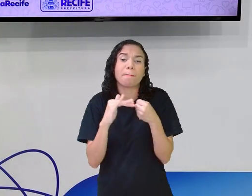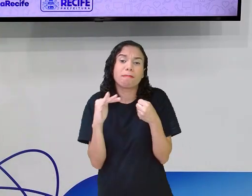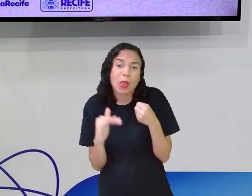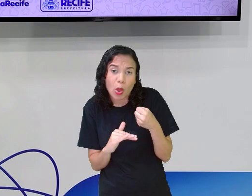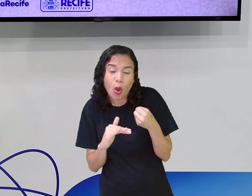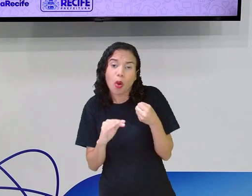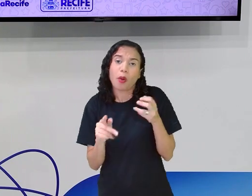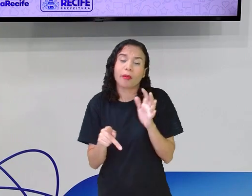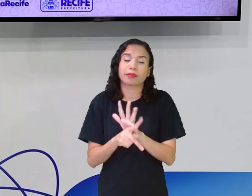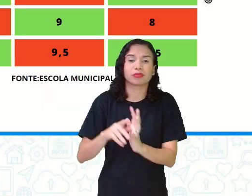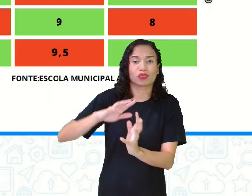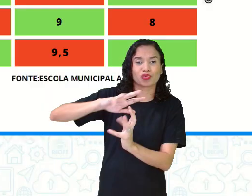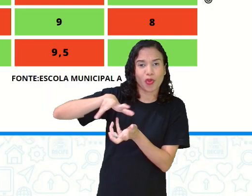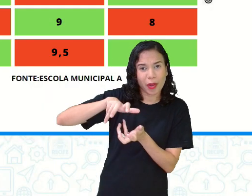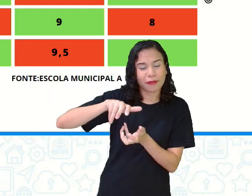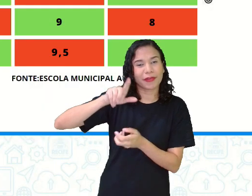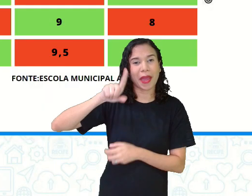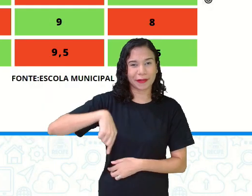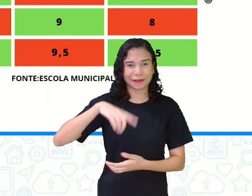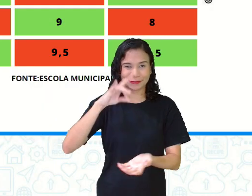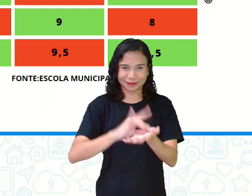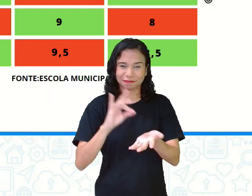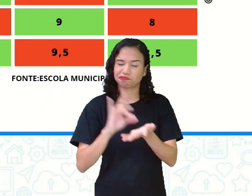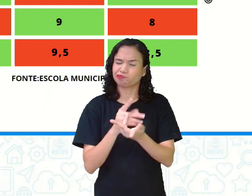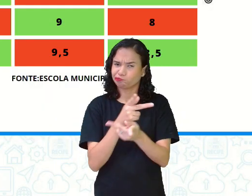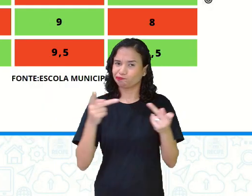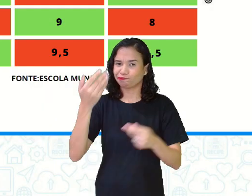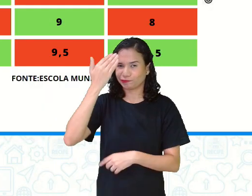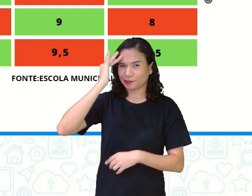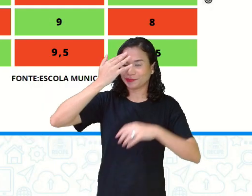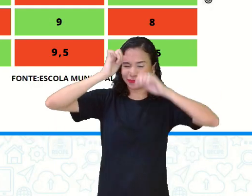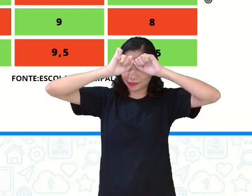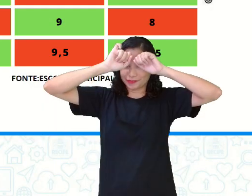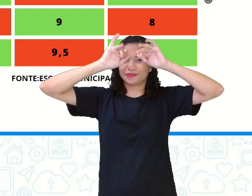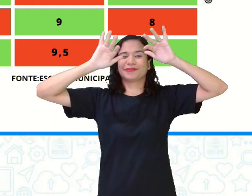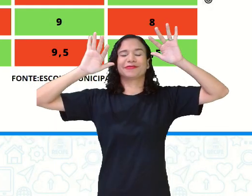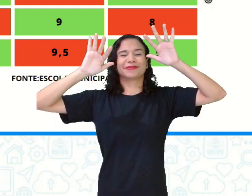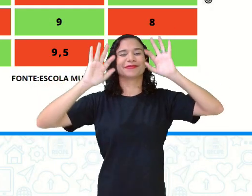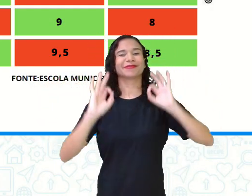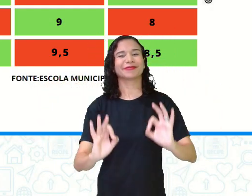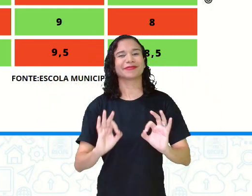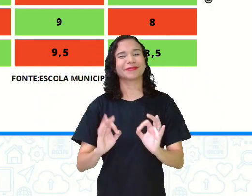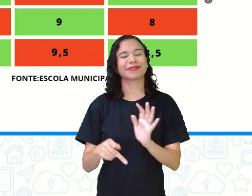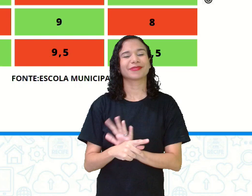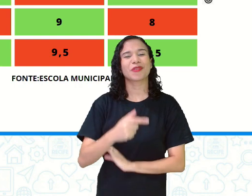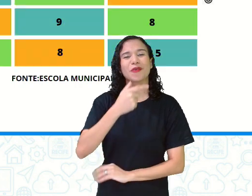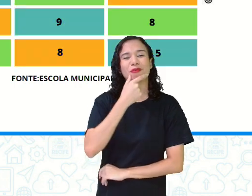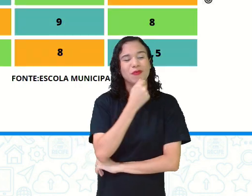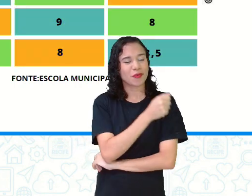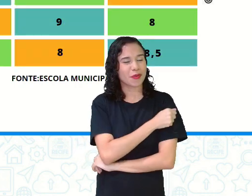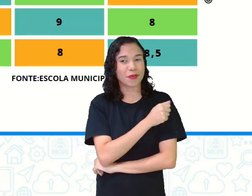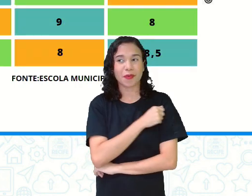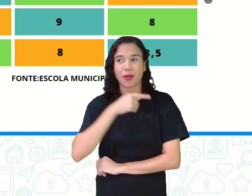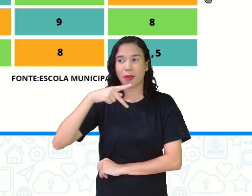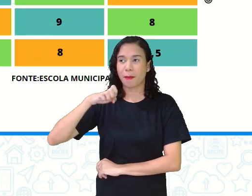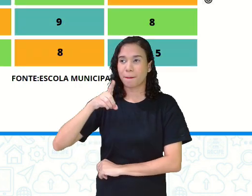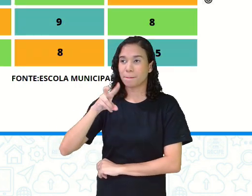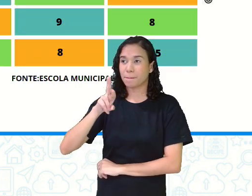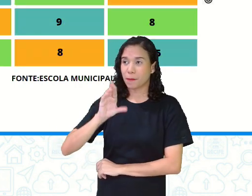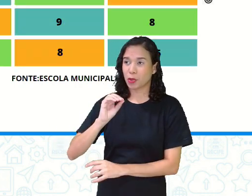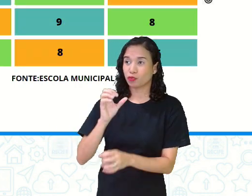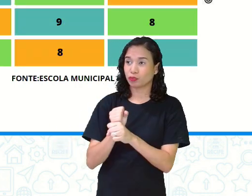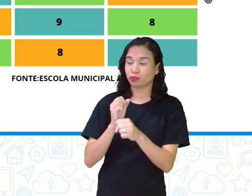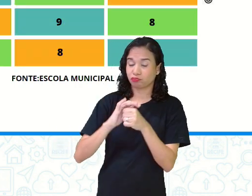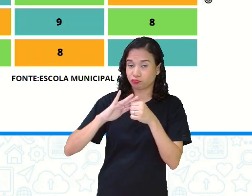nota de geografia. É isso mesmo, vocês estão entendendo direitinho, né? Pedro tirou a menor nota